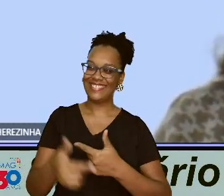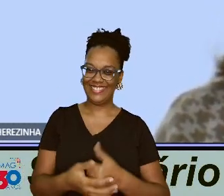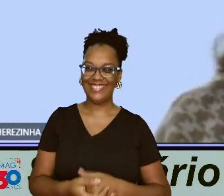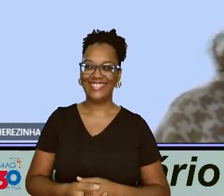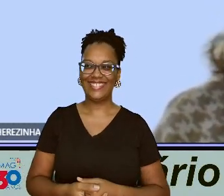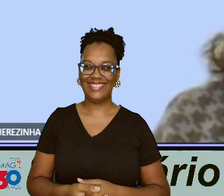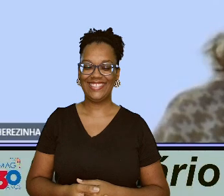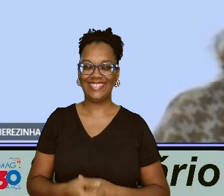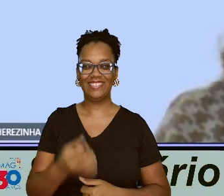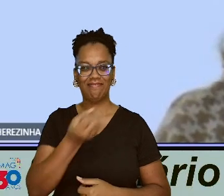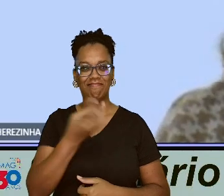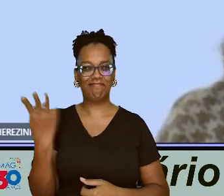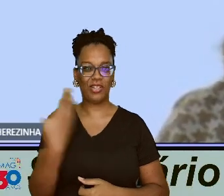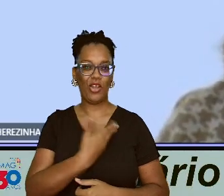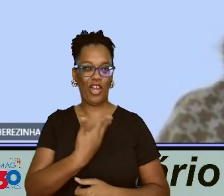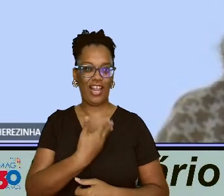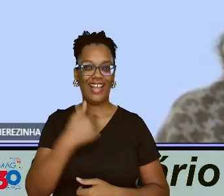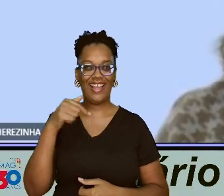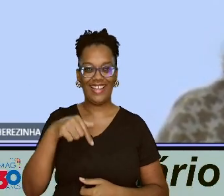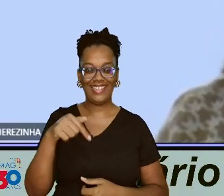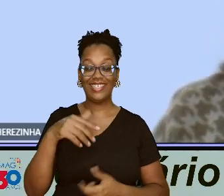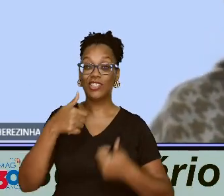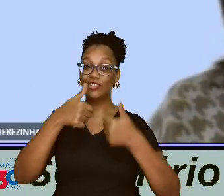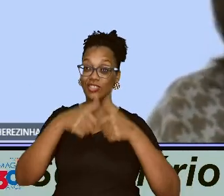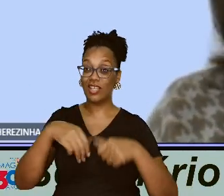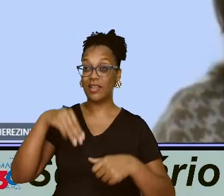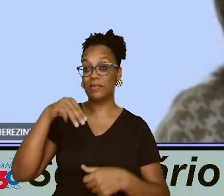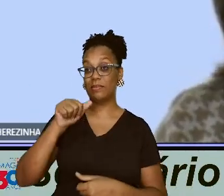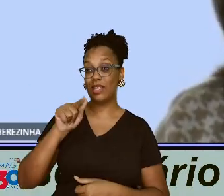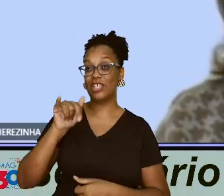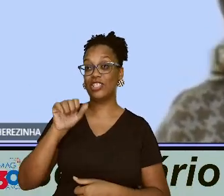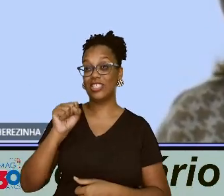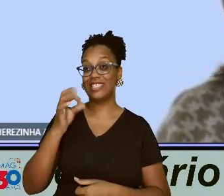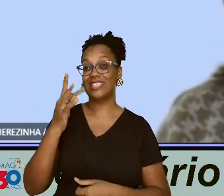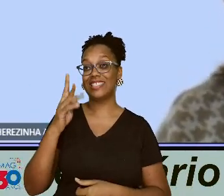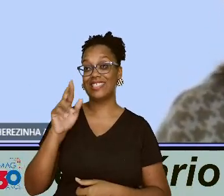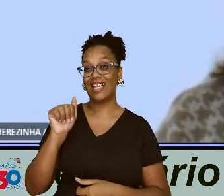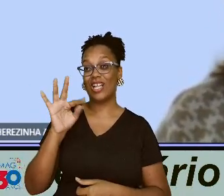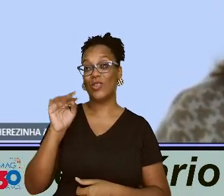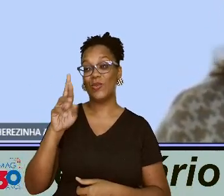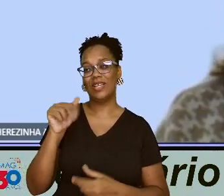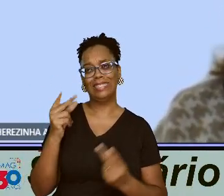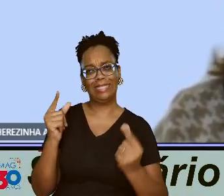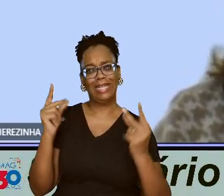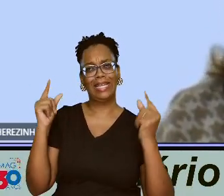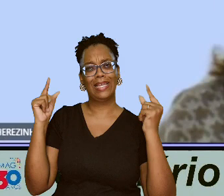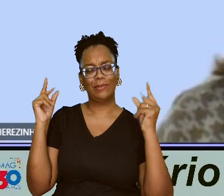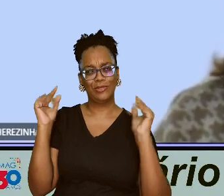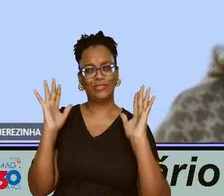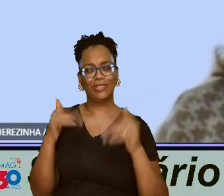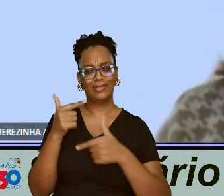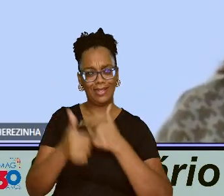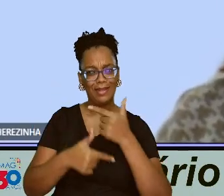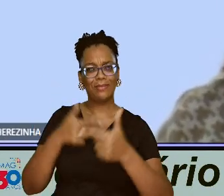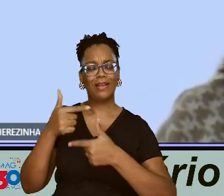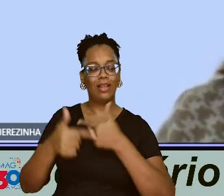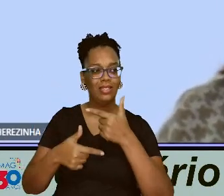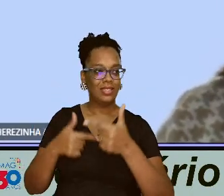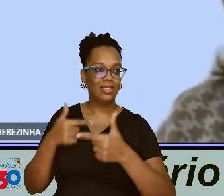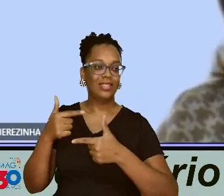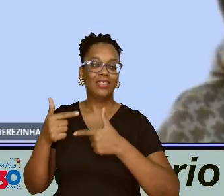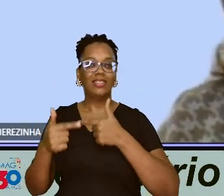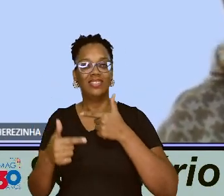muitos colegas aqui que estão na magistratura há tanto tempo, e claro, todo o trabalho com o tempo vai ficando um